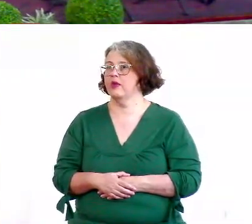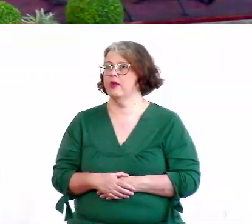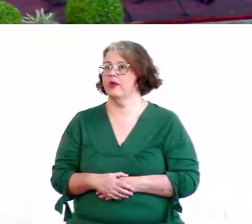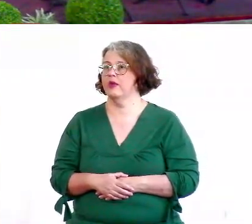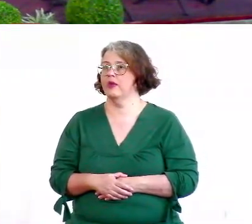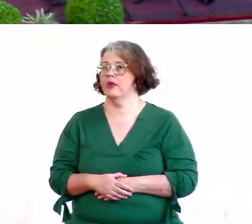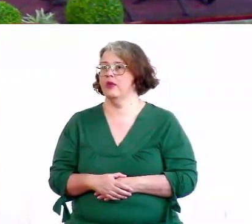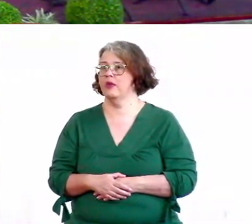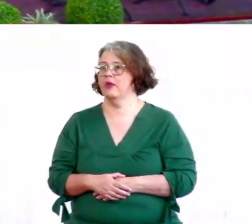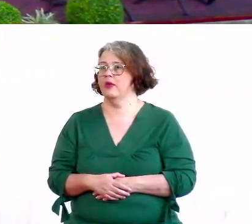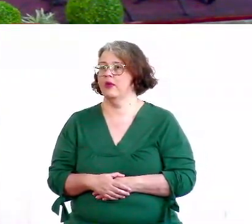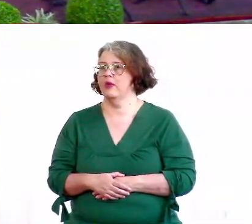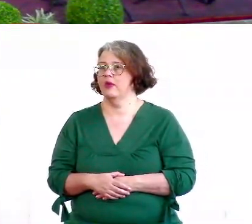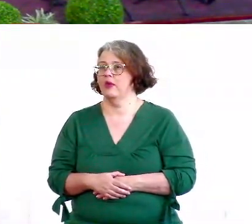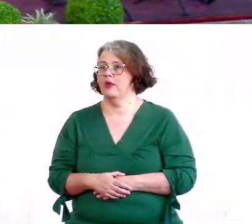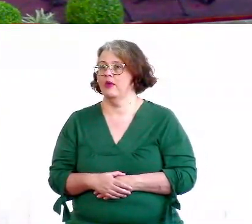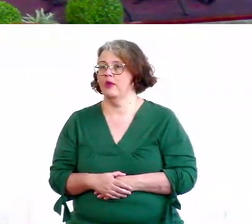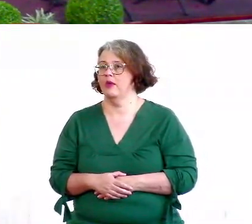Se assim vocês quiserem, claro.